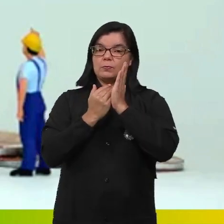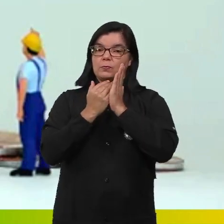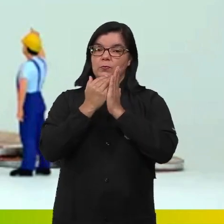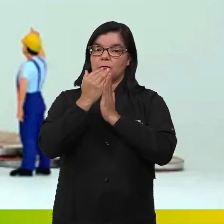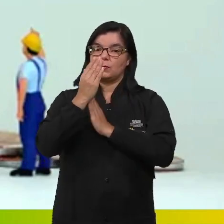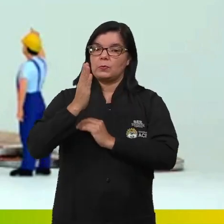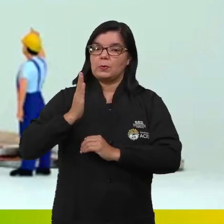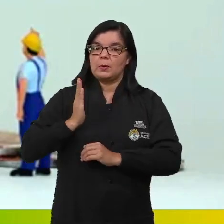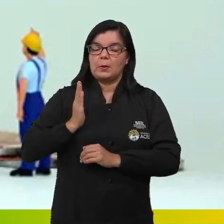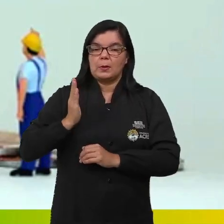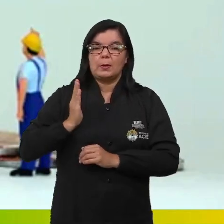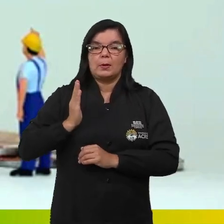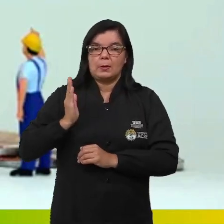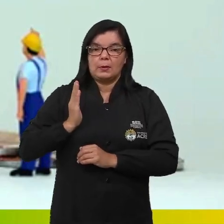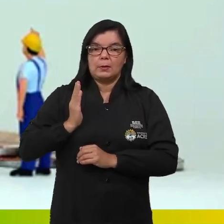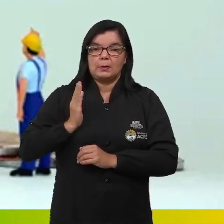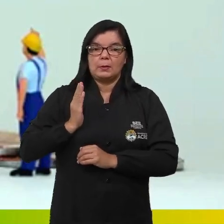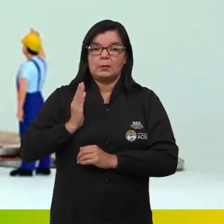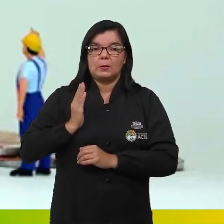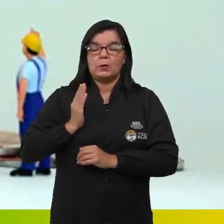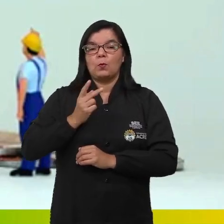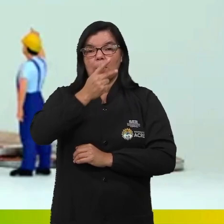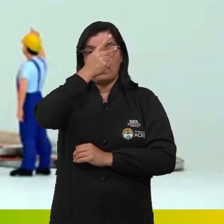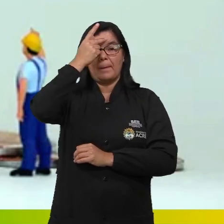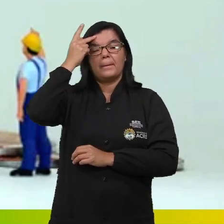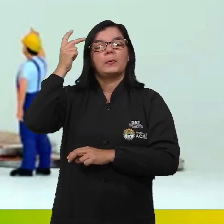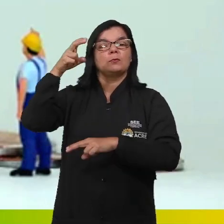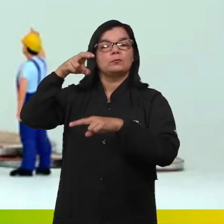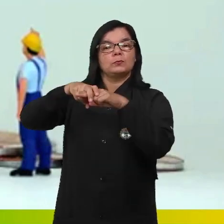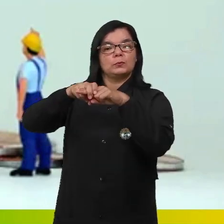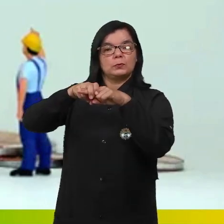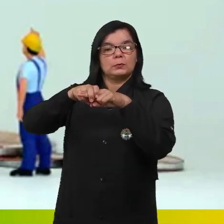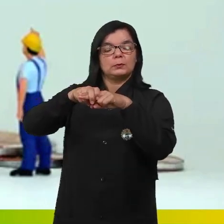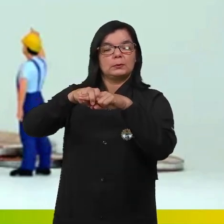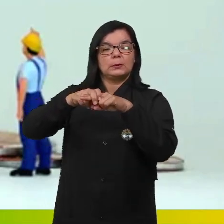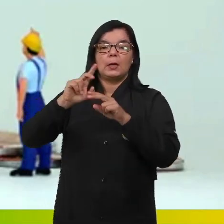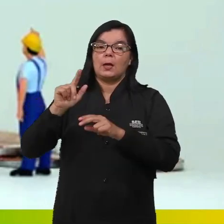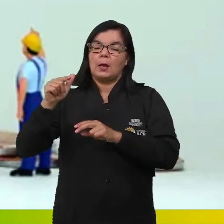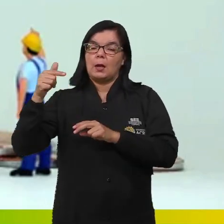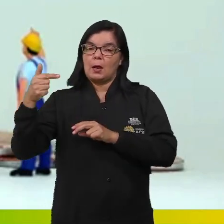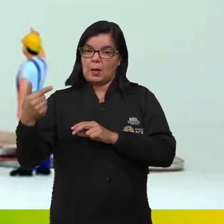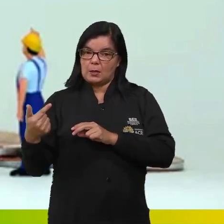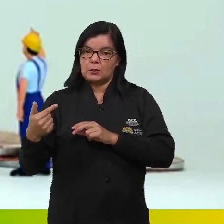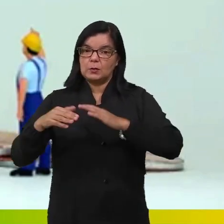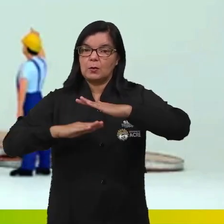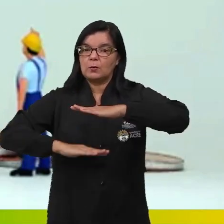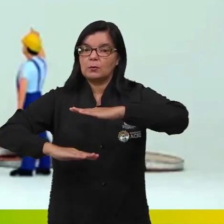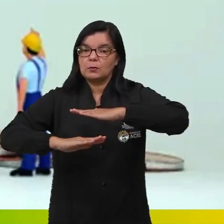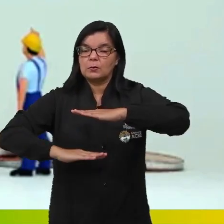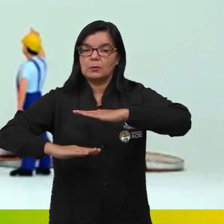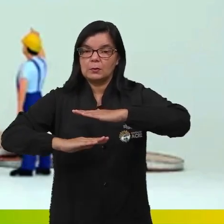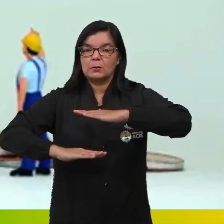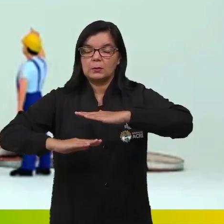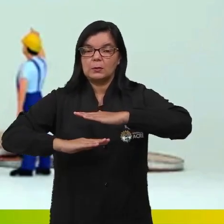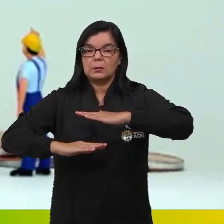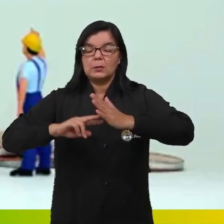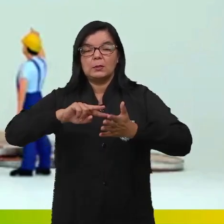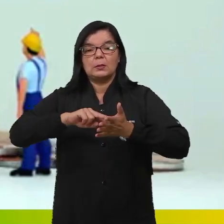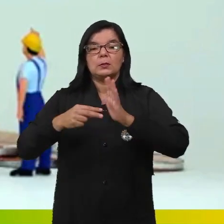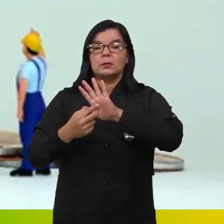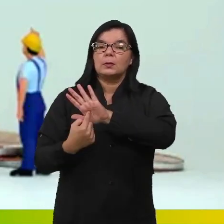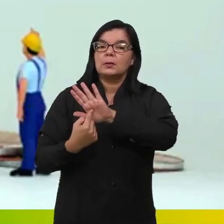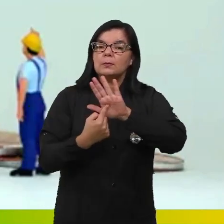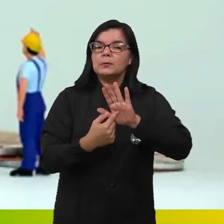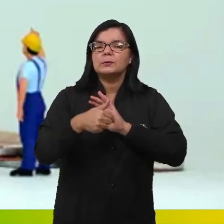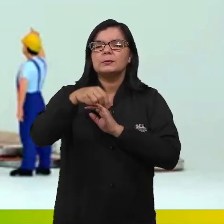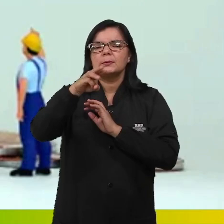riqueza, olha só. E a gente tem uma pessoa aqui no topo. As demais que estão abaixo, elas estão